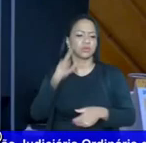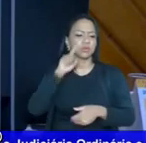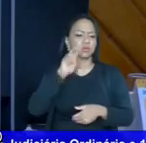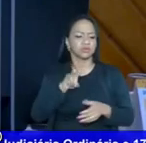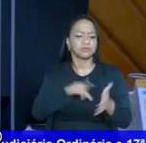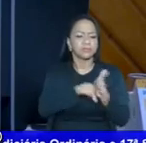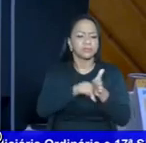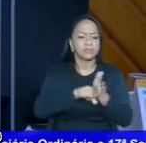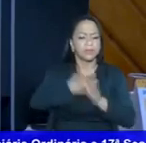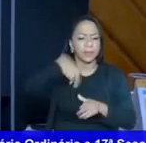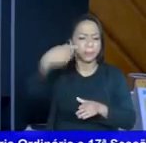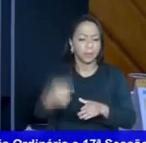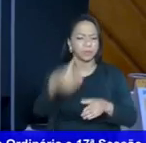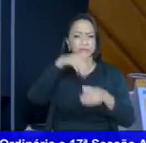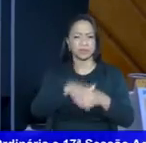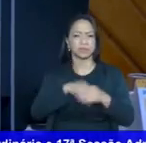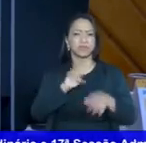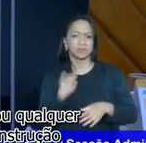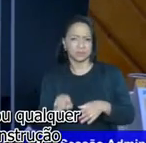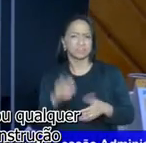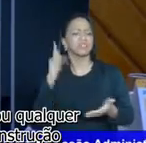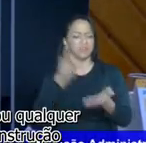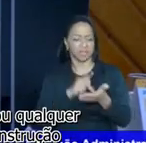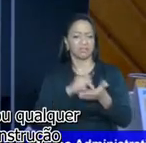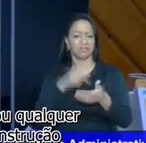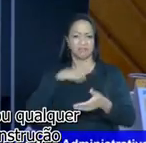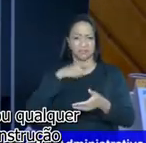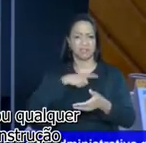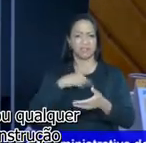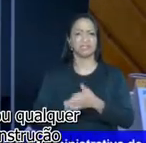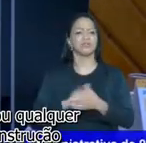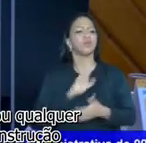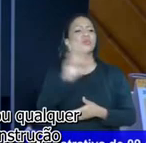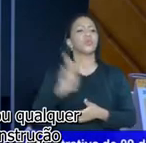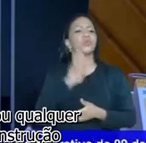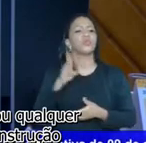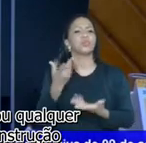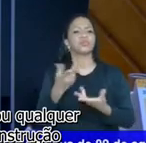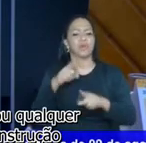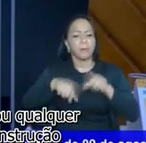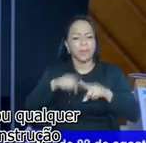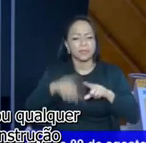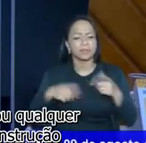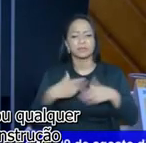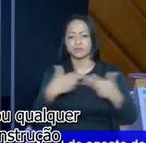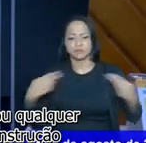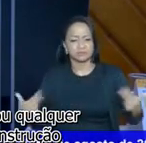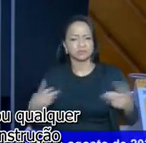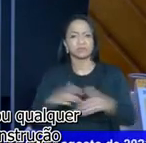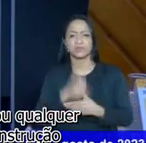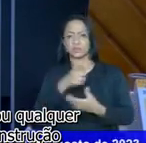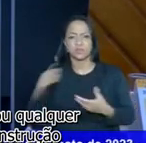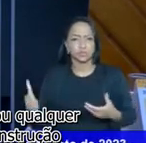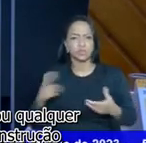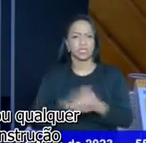verificar depois da eleição se realmente houve o emprego, porque não se materializou qualquer ato, não teve a